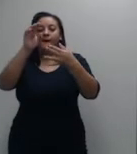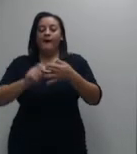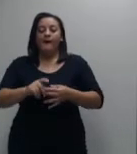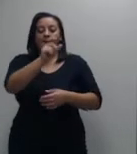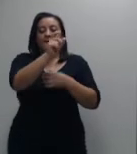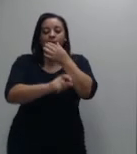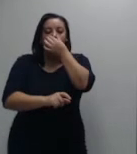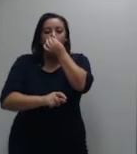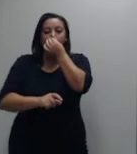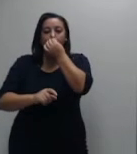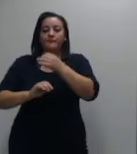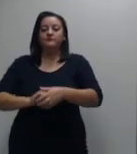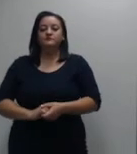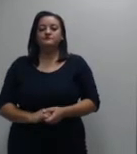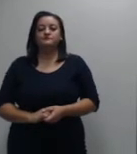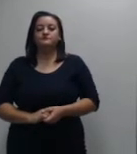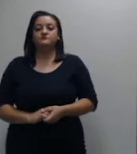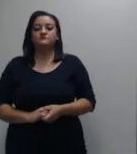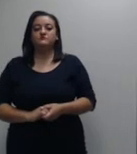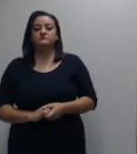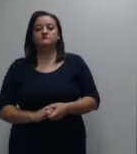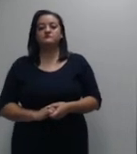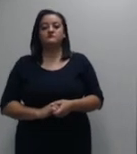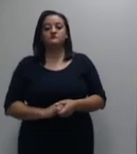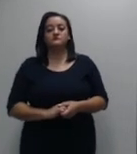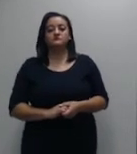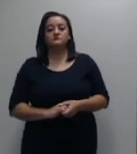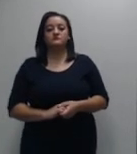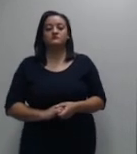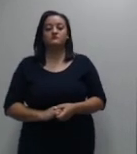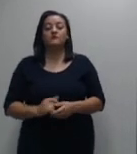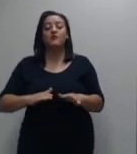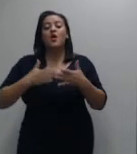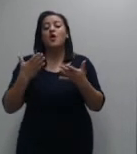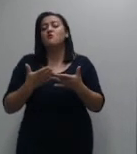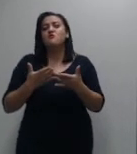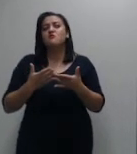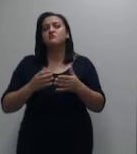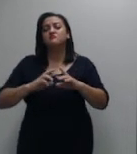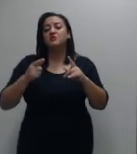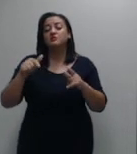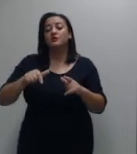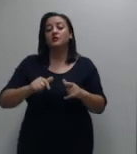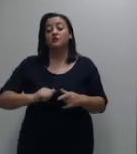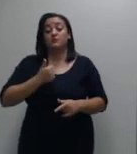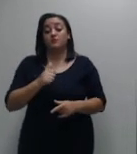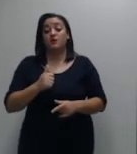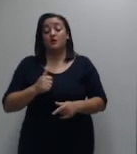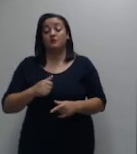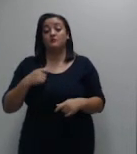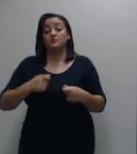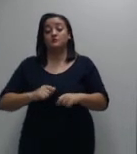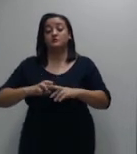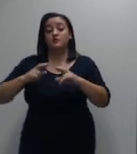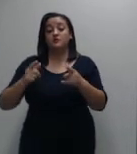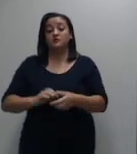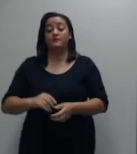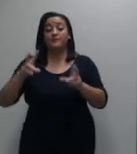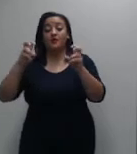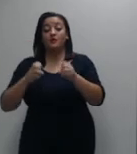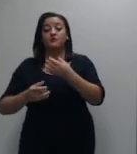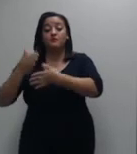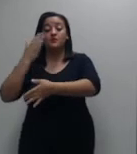embargada da brazolio E qual é o ponto aqui o primeiro ponto que você deve destacar é que o tema de fundo